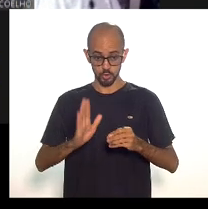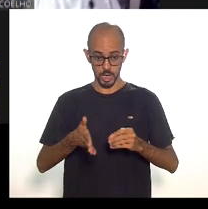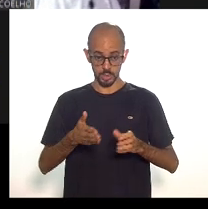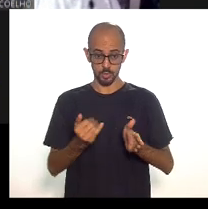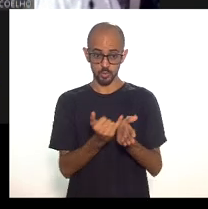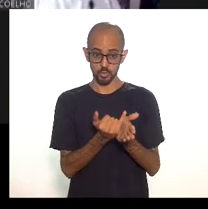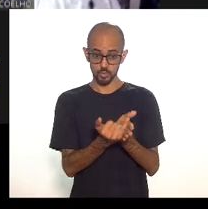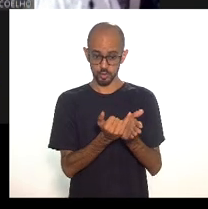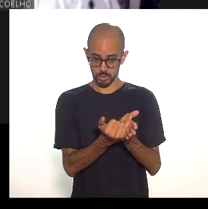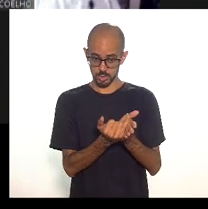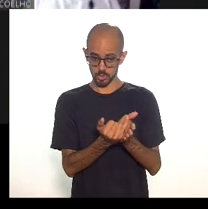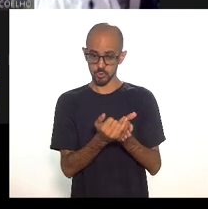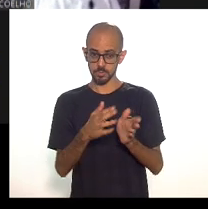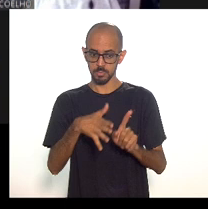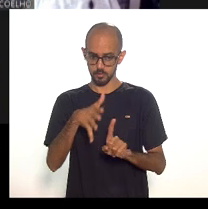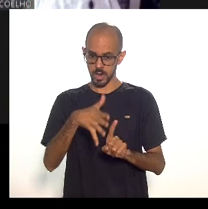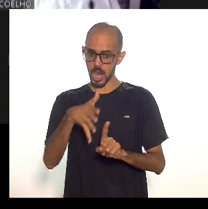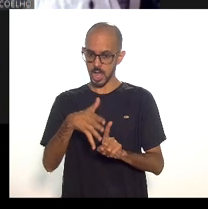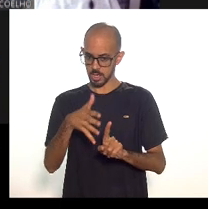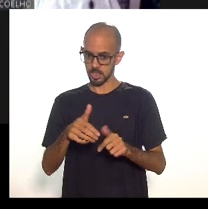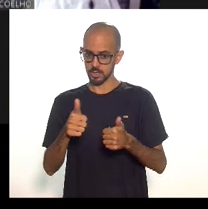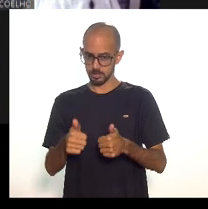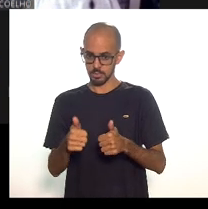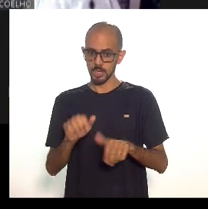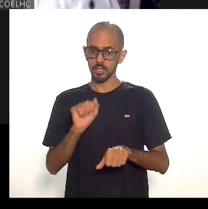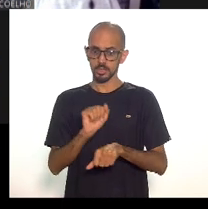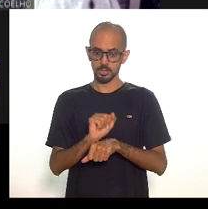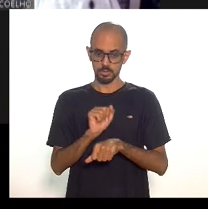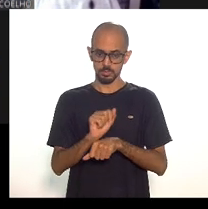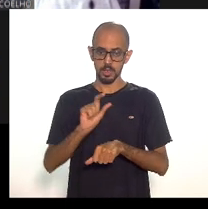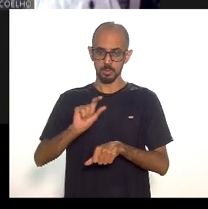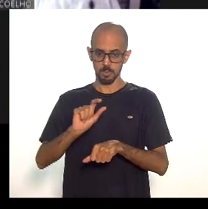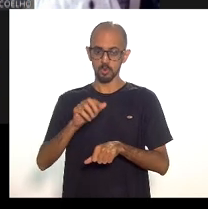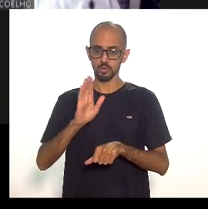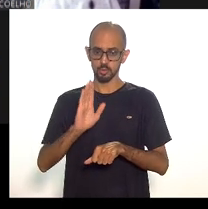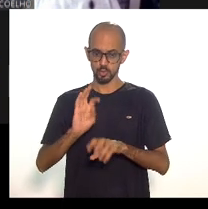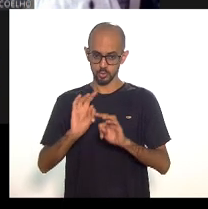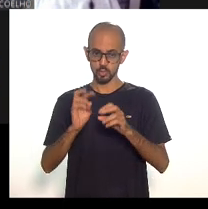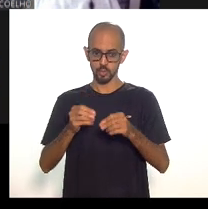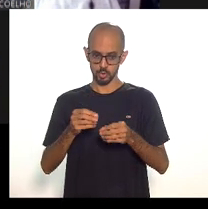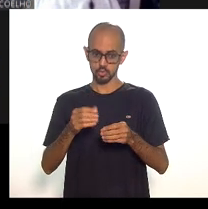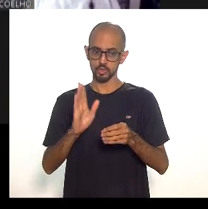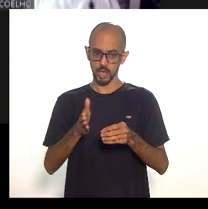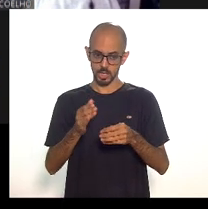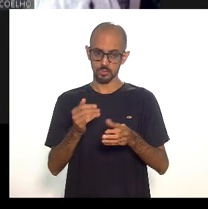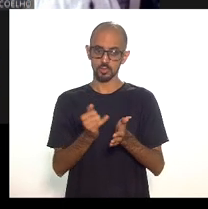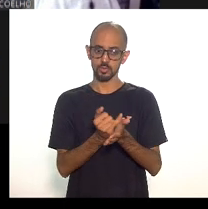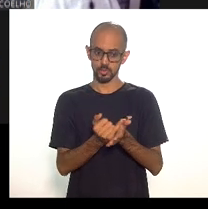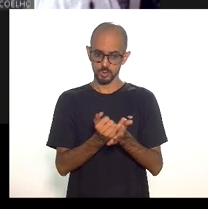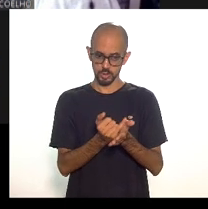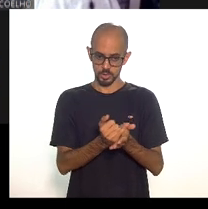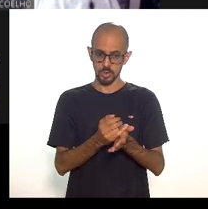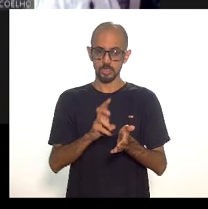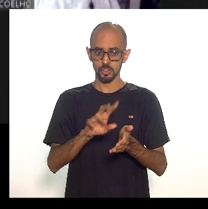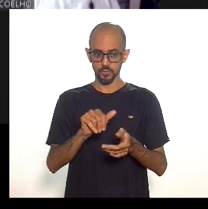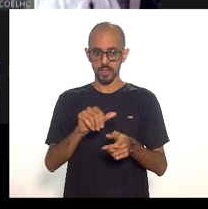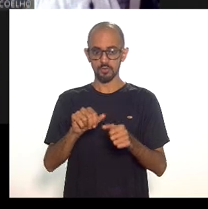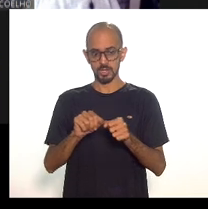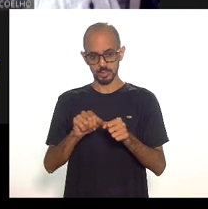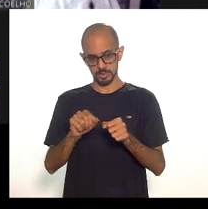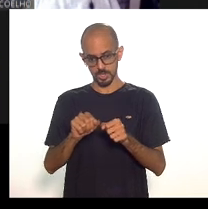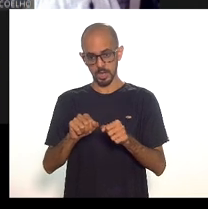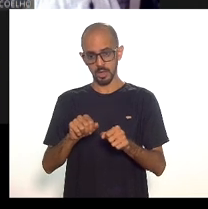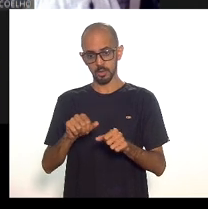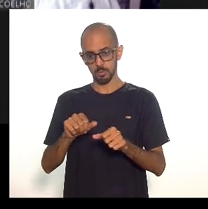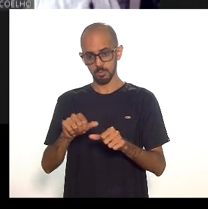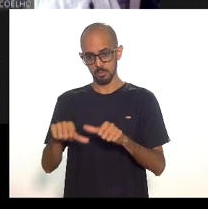perguntas. Já obrigado, o vereador Rogério já havia feito a manifestação, todos são inscritos, tá? Nós vamos fazer uma alternância para contemplar não